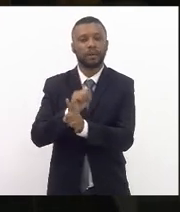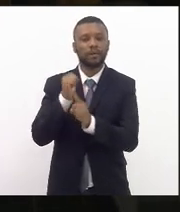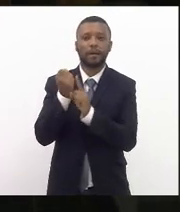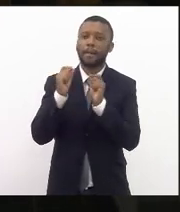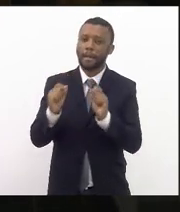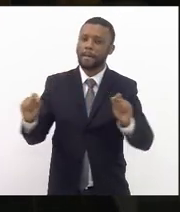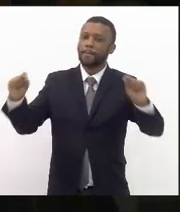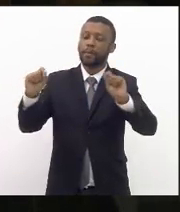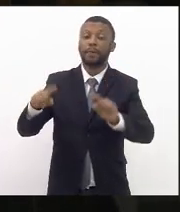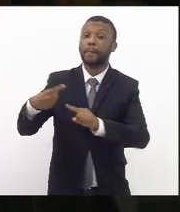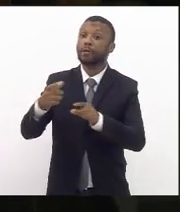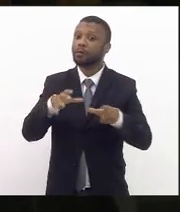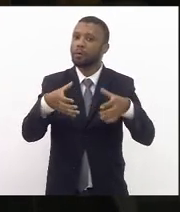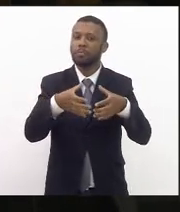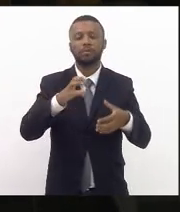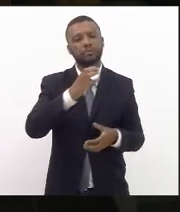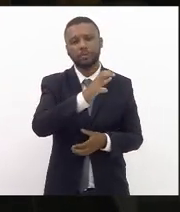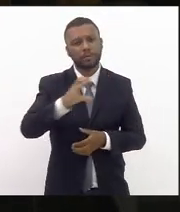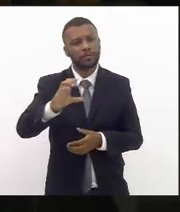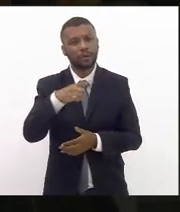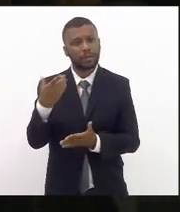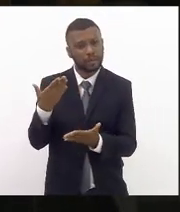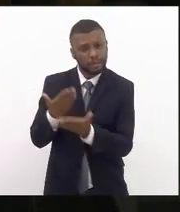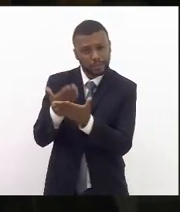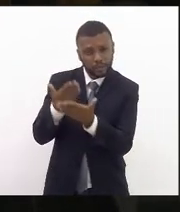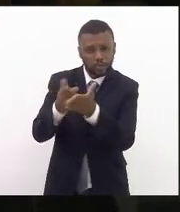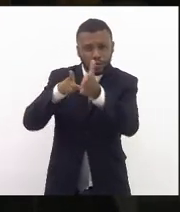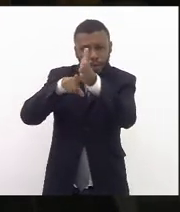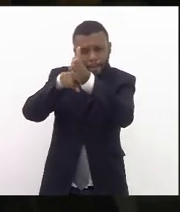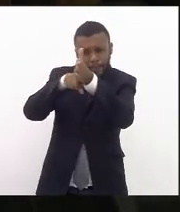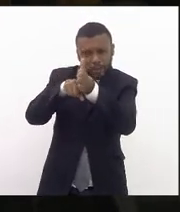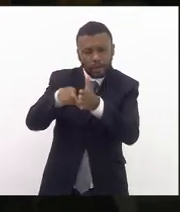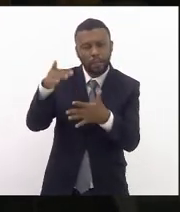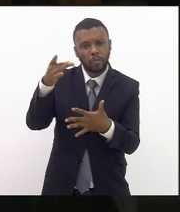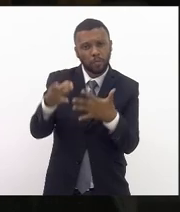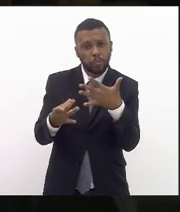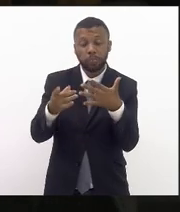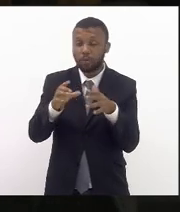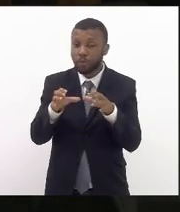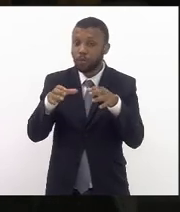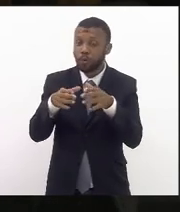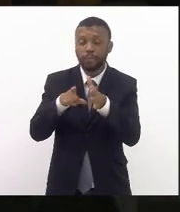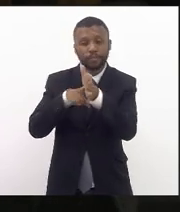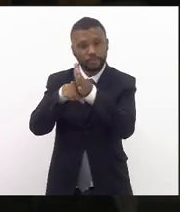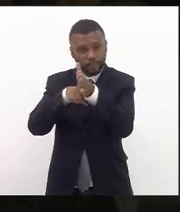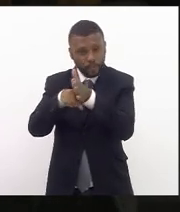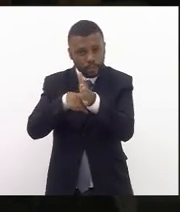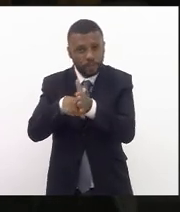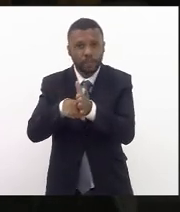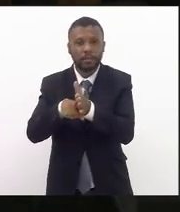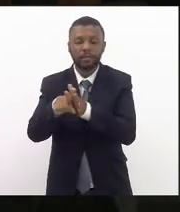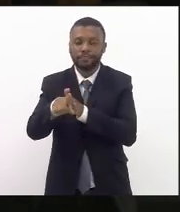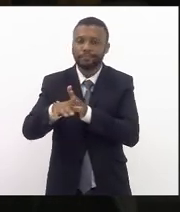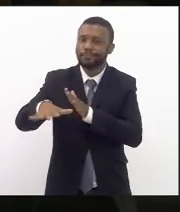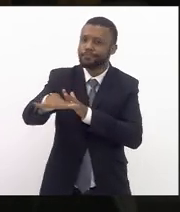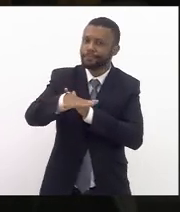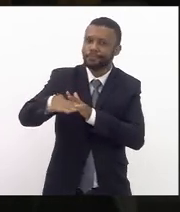comunidade científica. Nós temos estudos e estudiosos e grupos de pesquisa